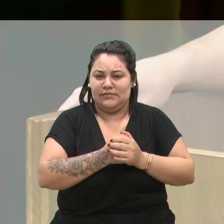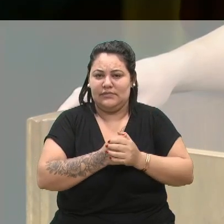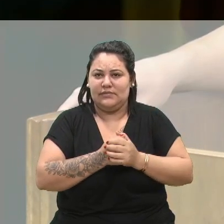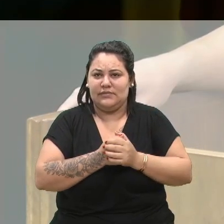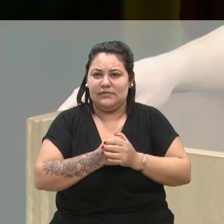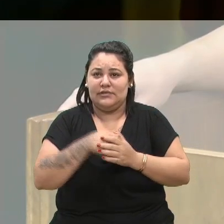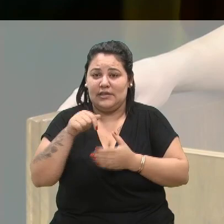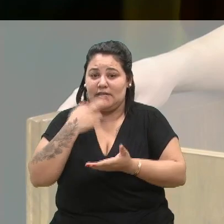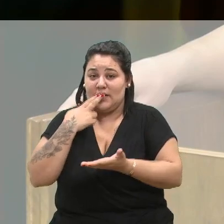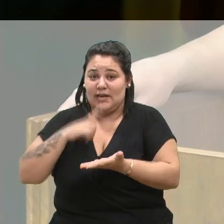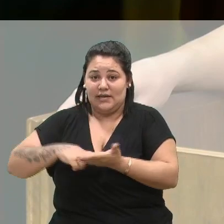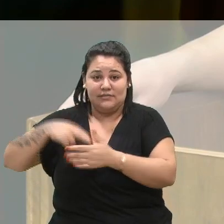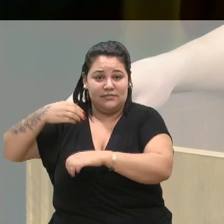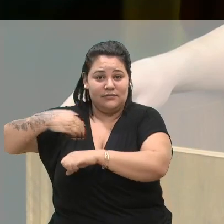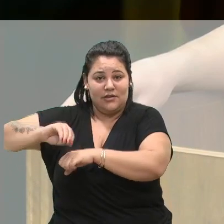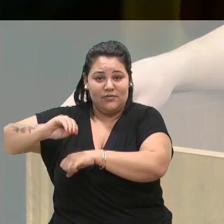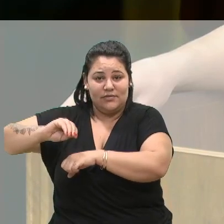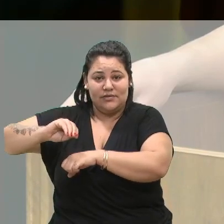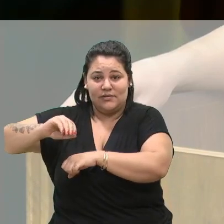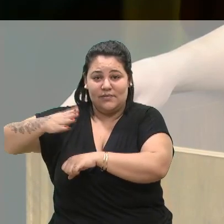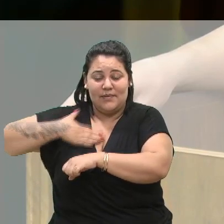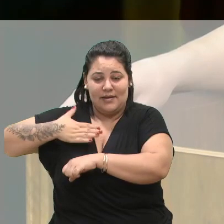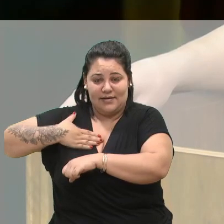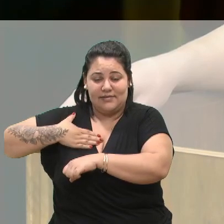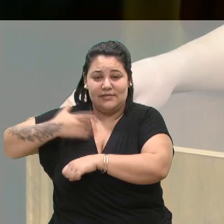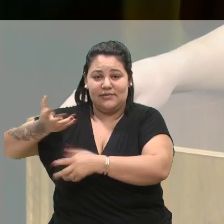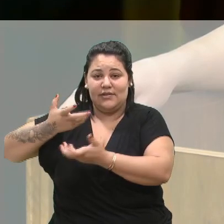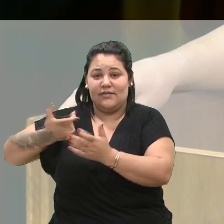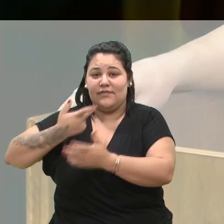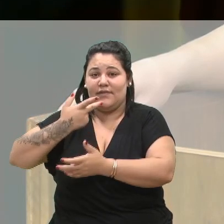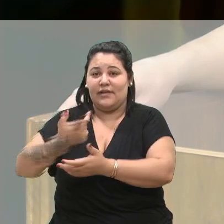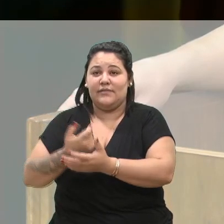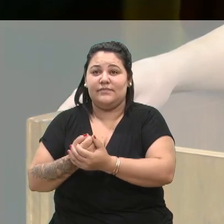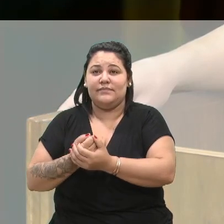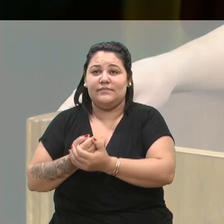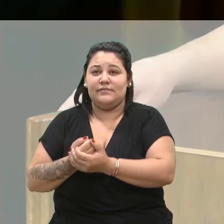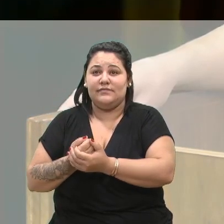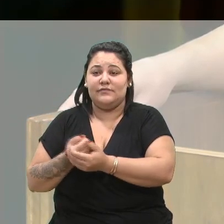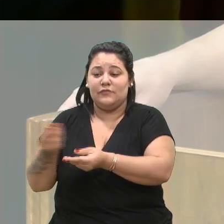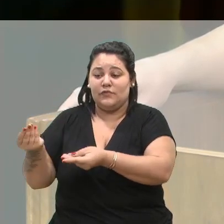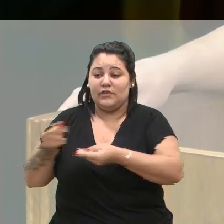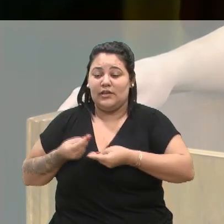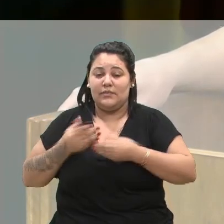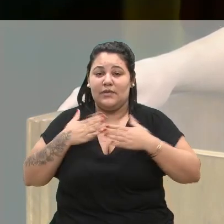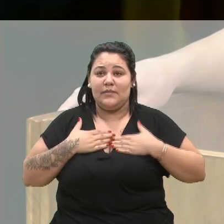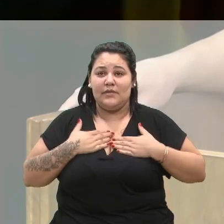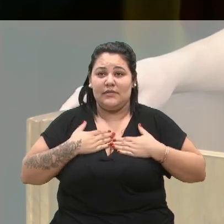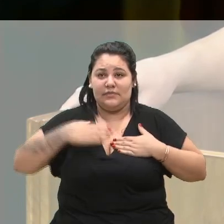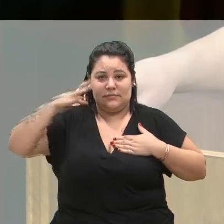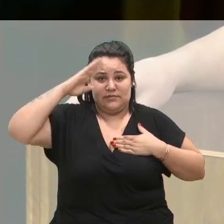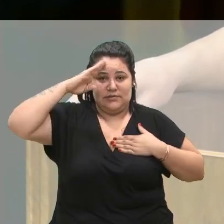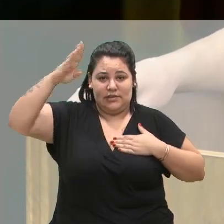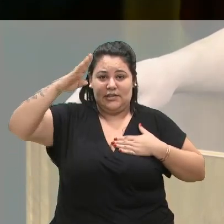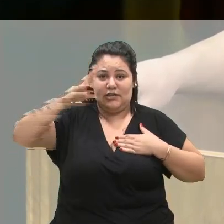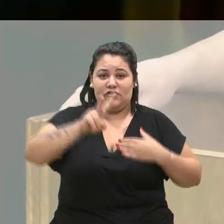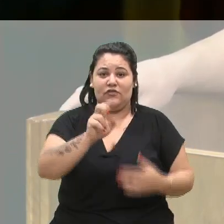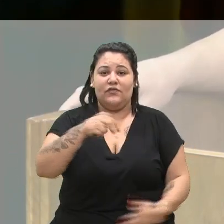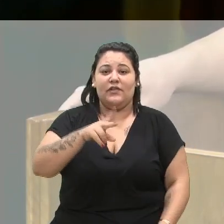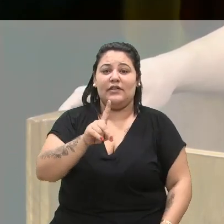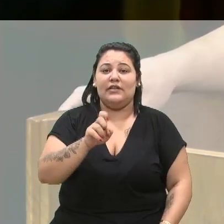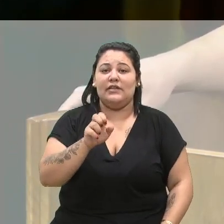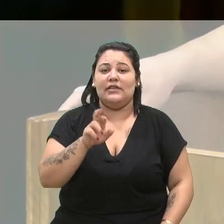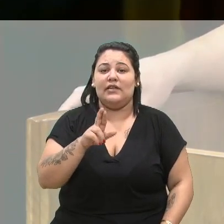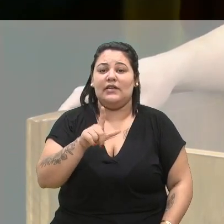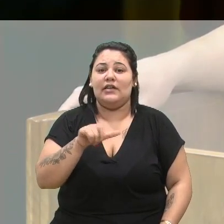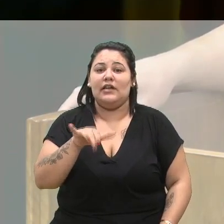essa carta de recomendação, que eu quero destacar, que me foi concedida pelo subtenente Vanderlei Almir Boff, que